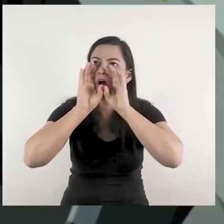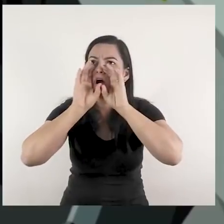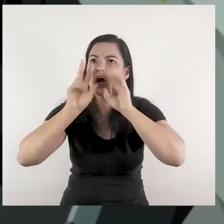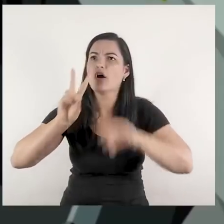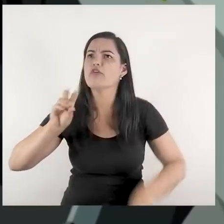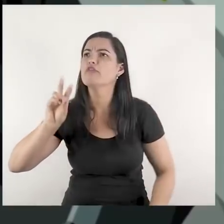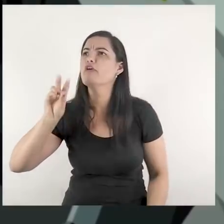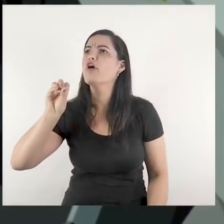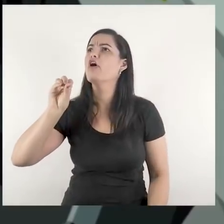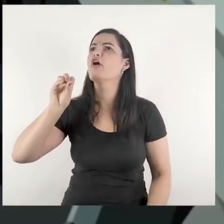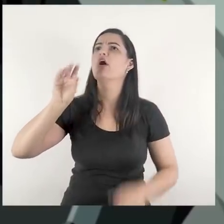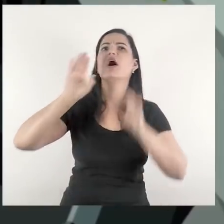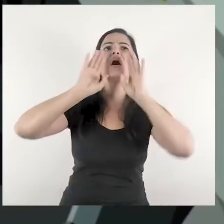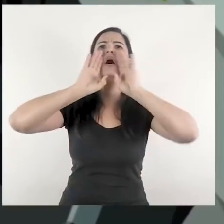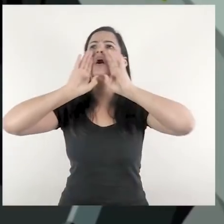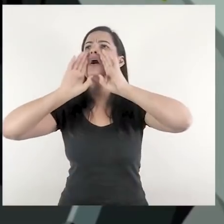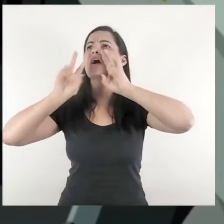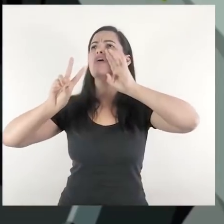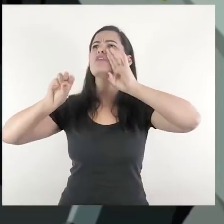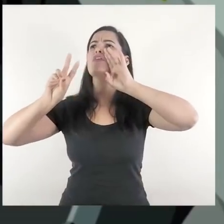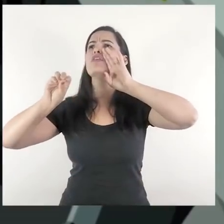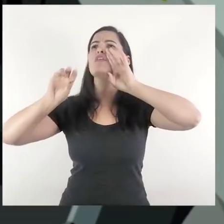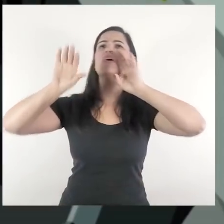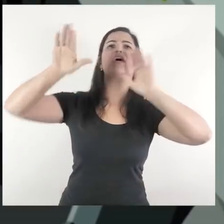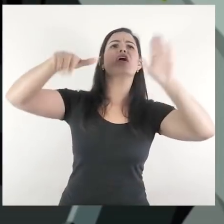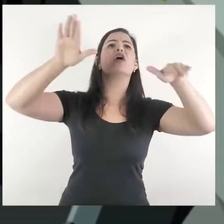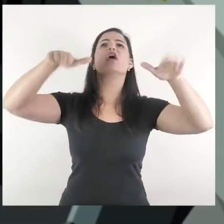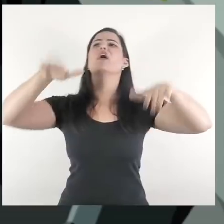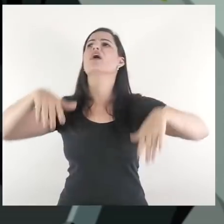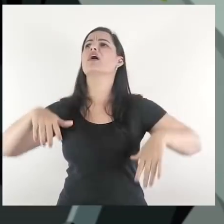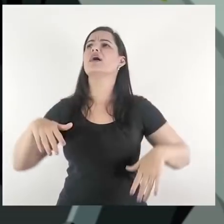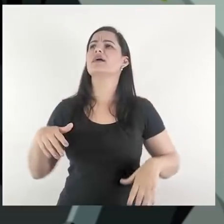Vovô! Vovô! Vovô!